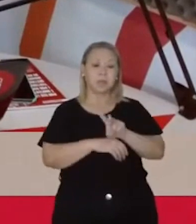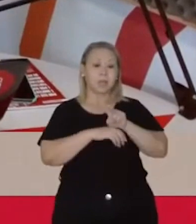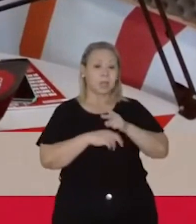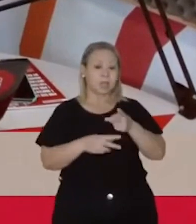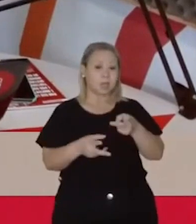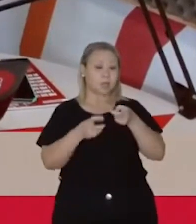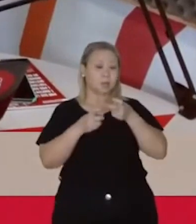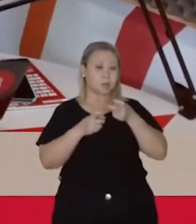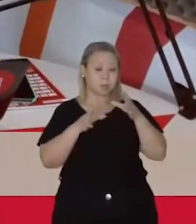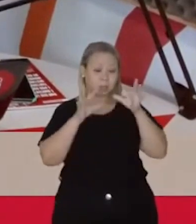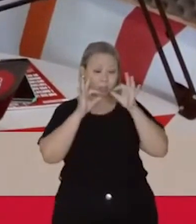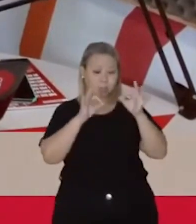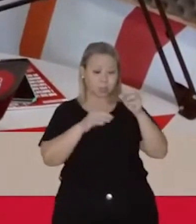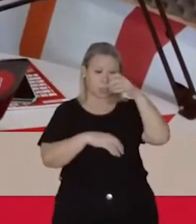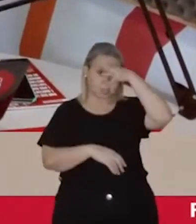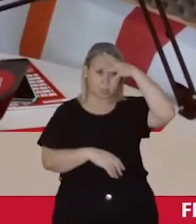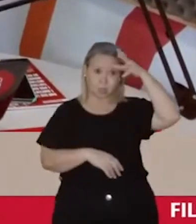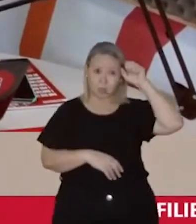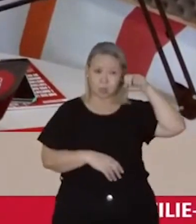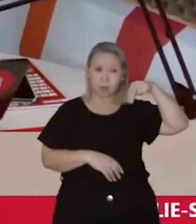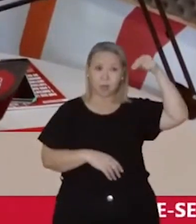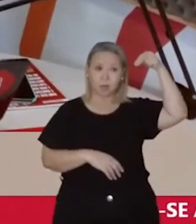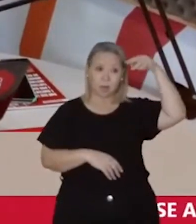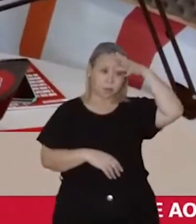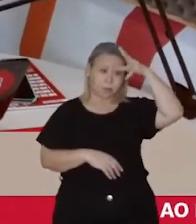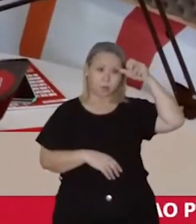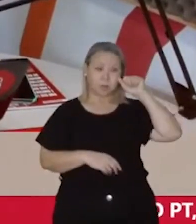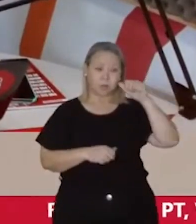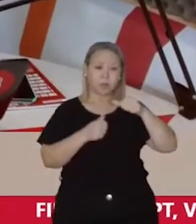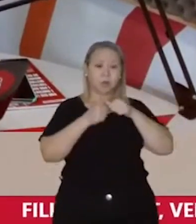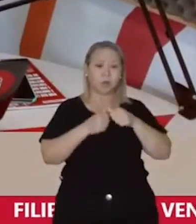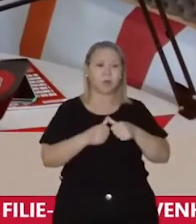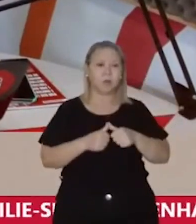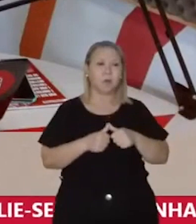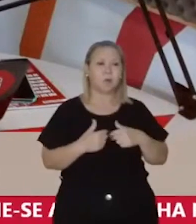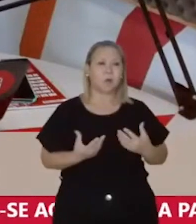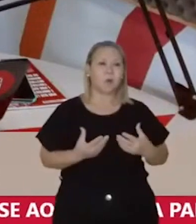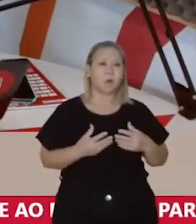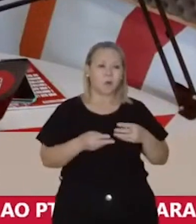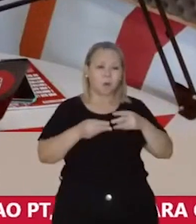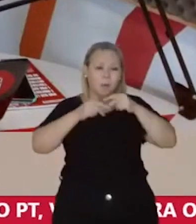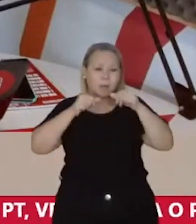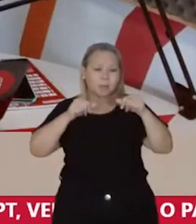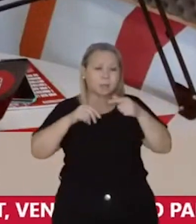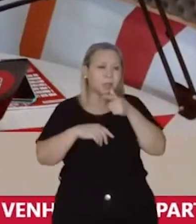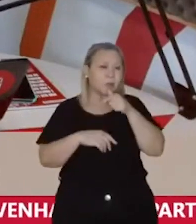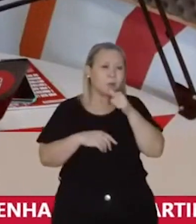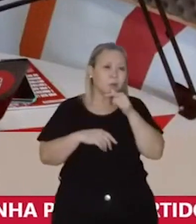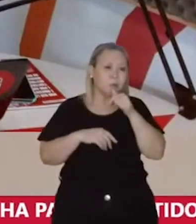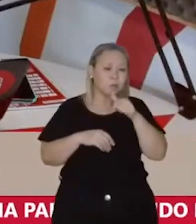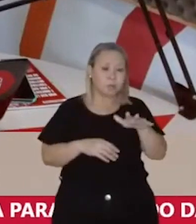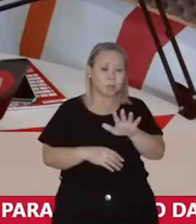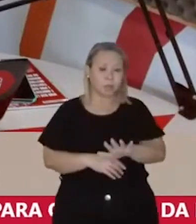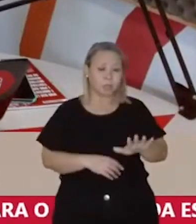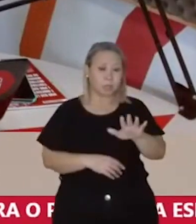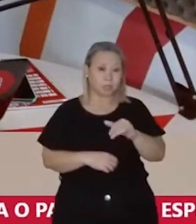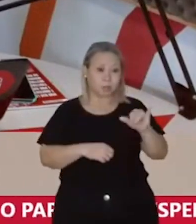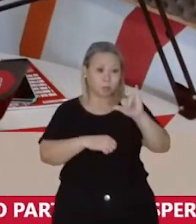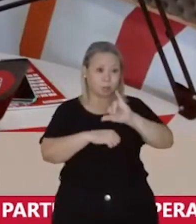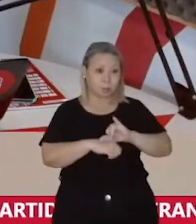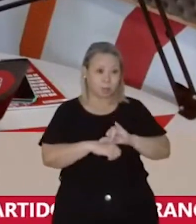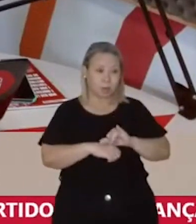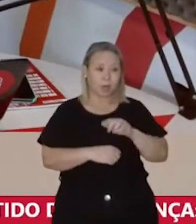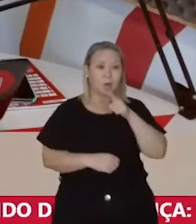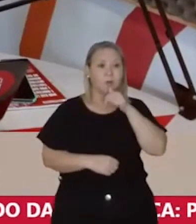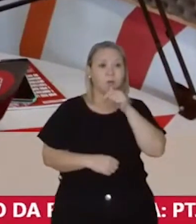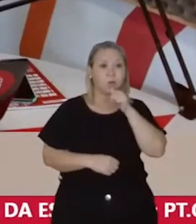interessante que no Amazonas, no norte do Amazonas, ficou mais úmido, mas a região central todinha, incluindo São Paulo,